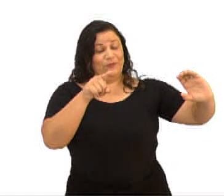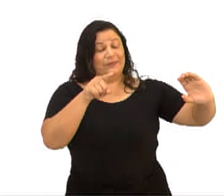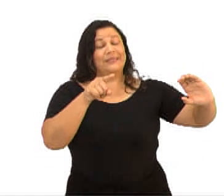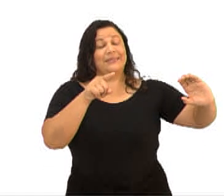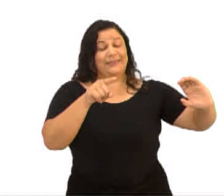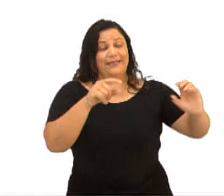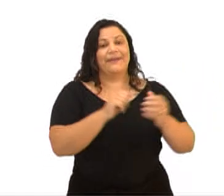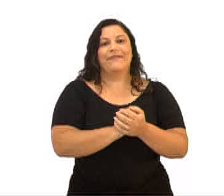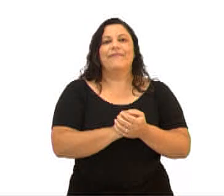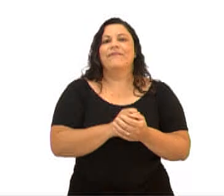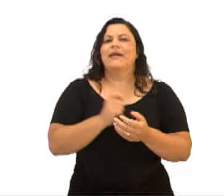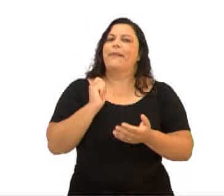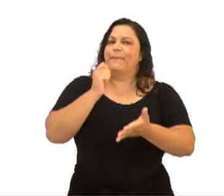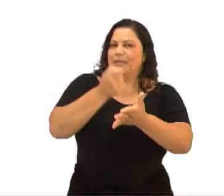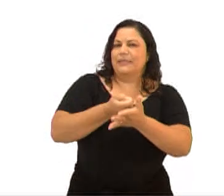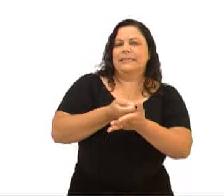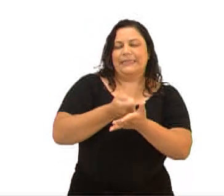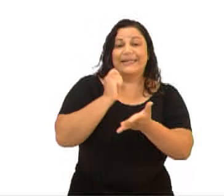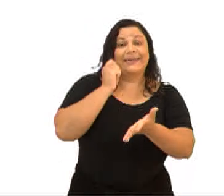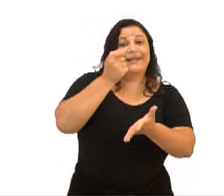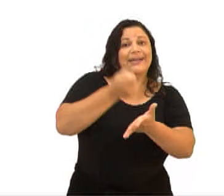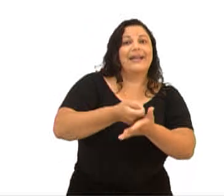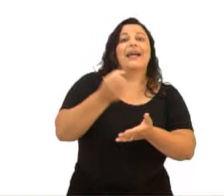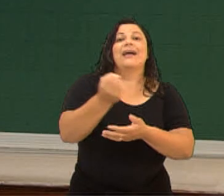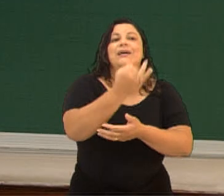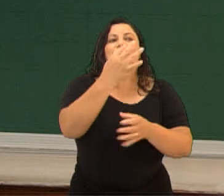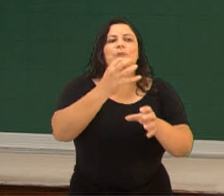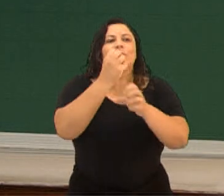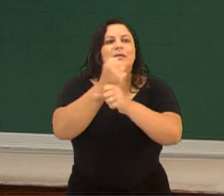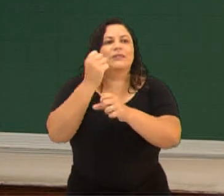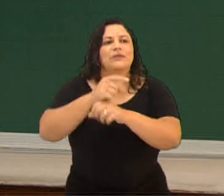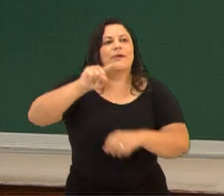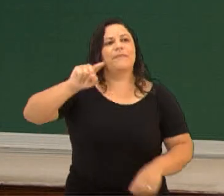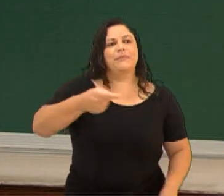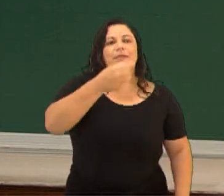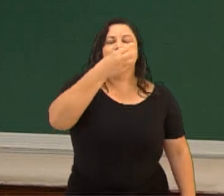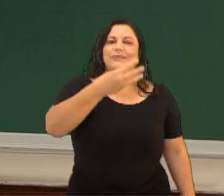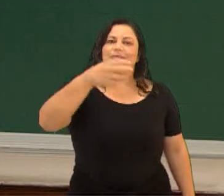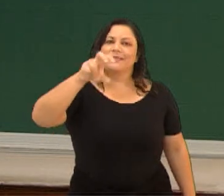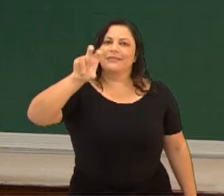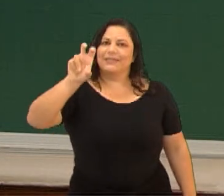de hipermeabilizante para passar em todo esse terreno aqui R$